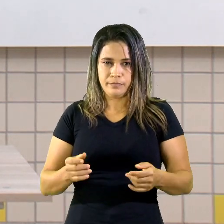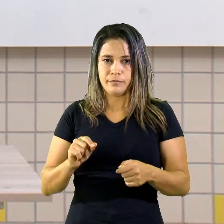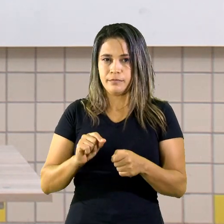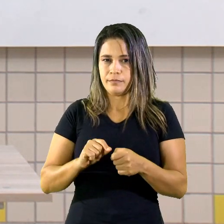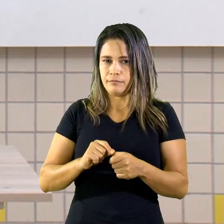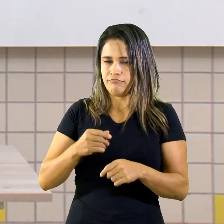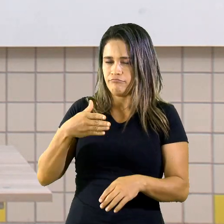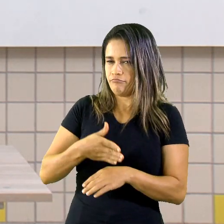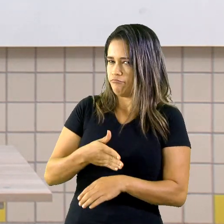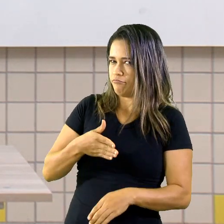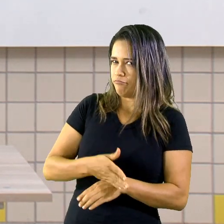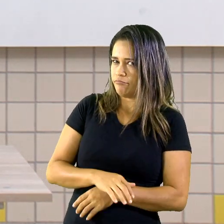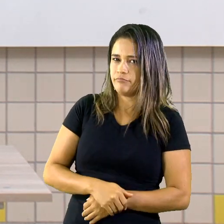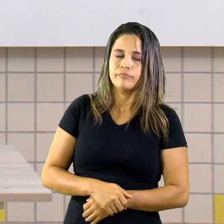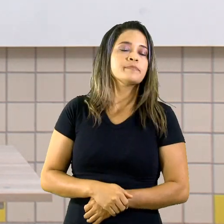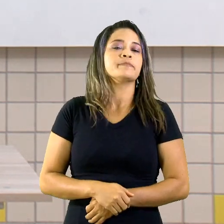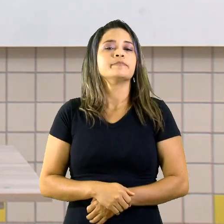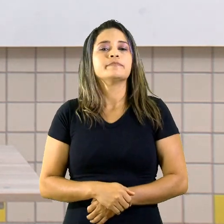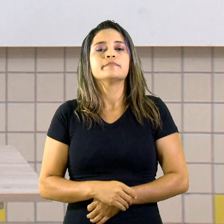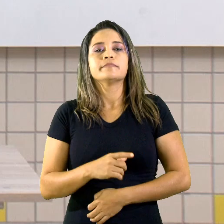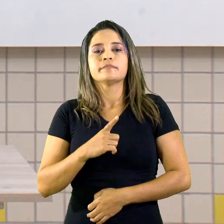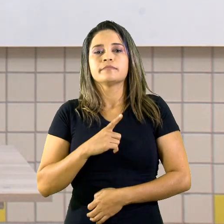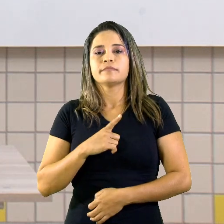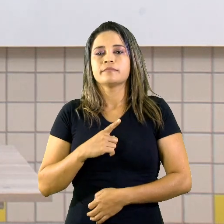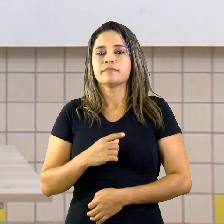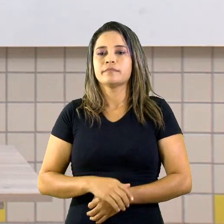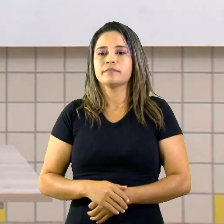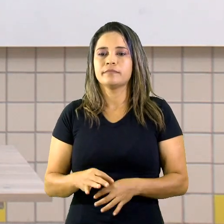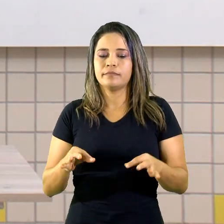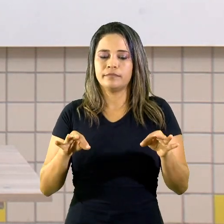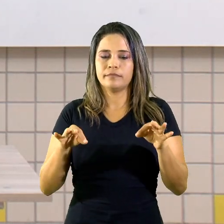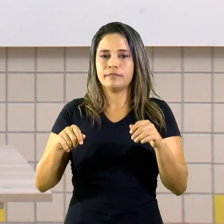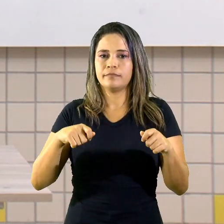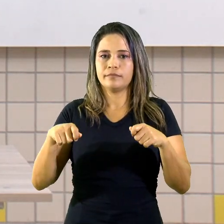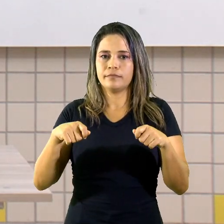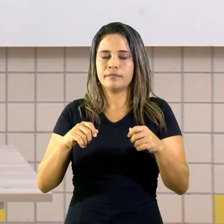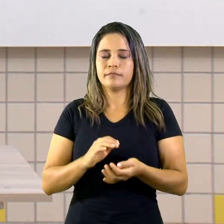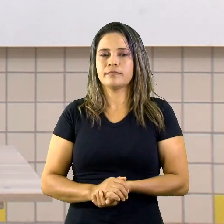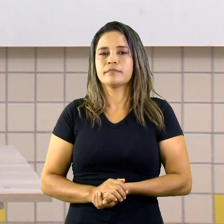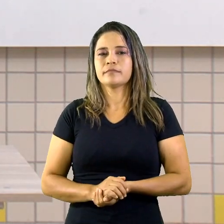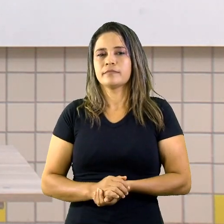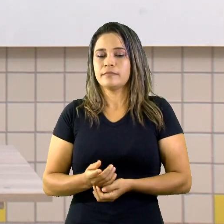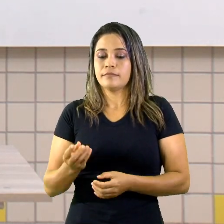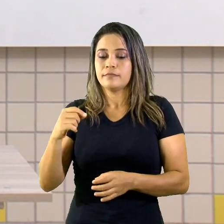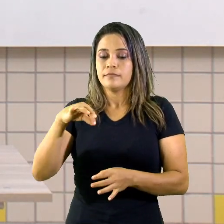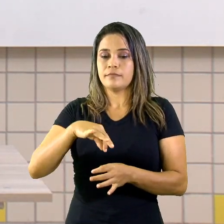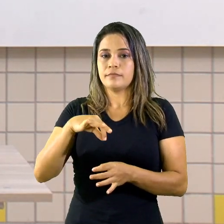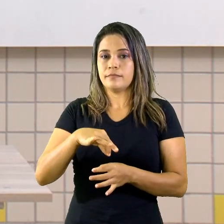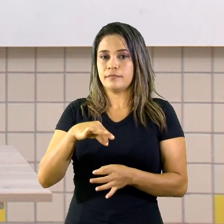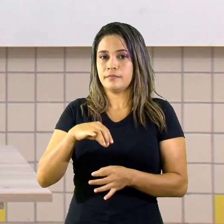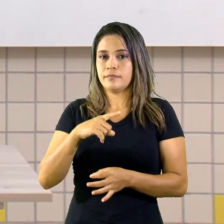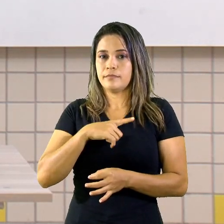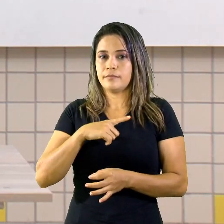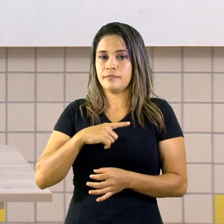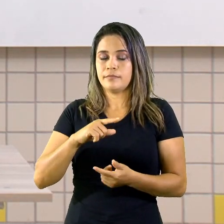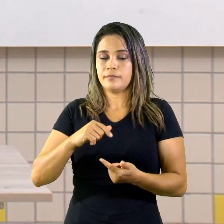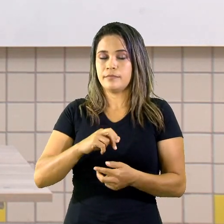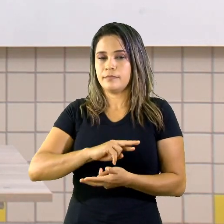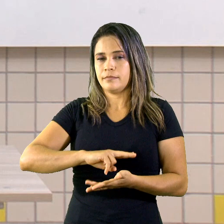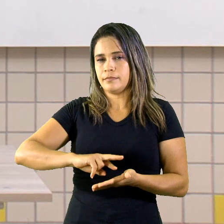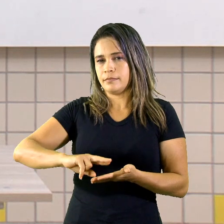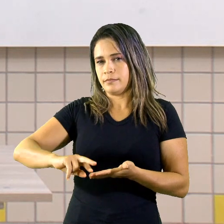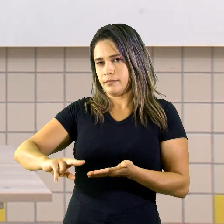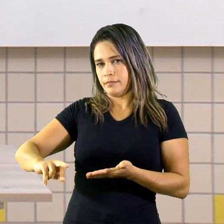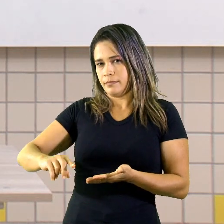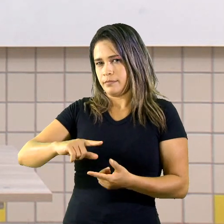exercitar, beleza? Eu tenho aqui o meu saquinho. Dentro desse meu saquinho, eu tenho algumas figuras geométricas.